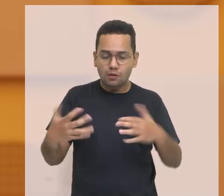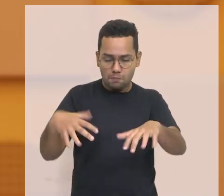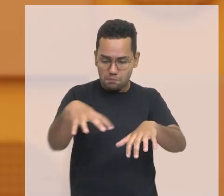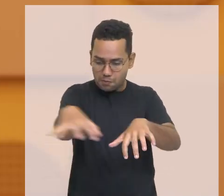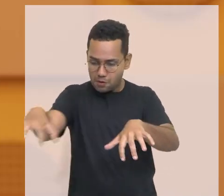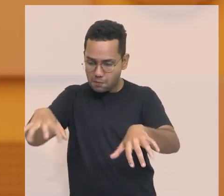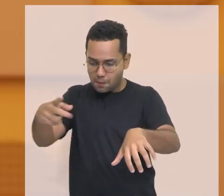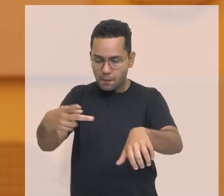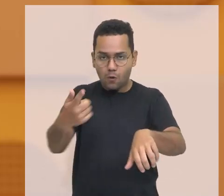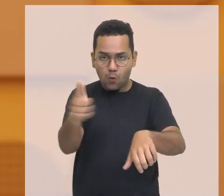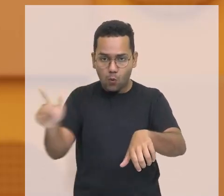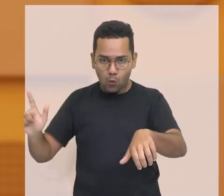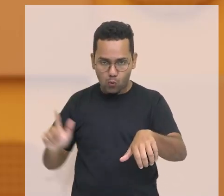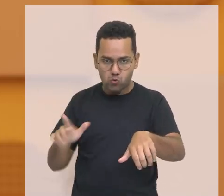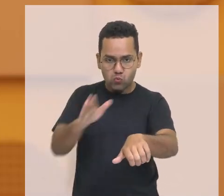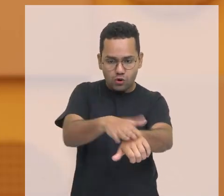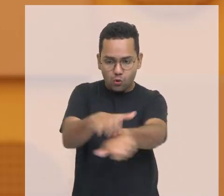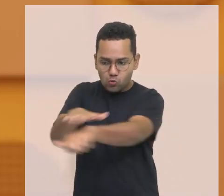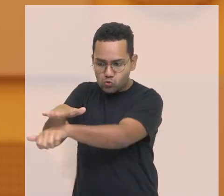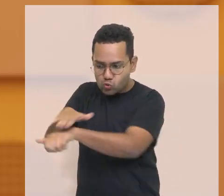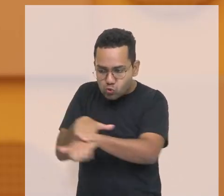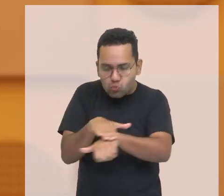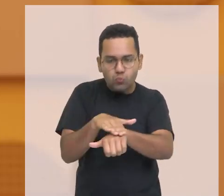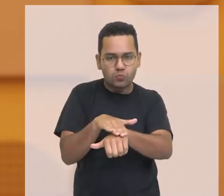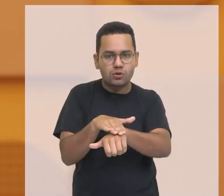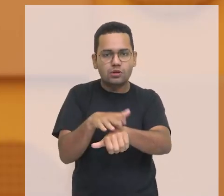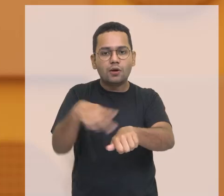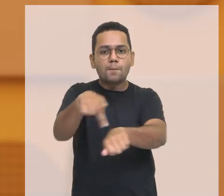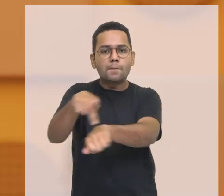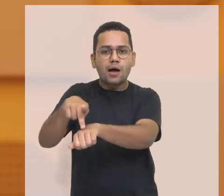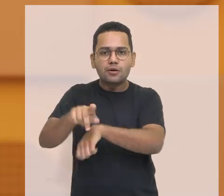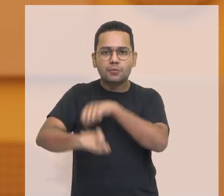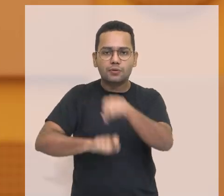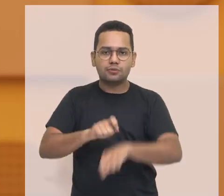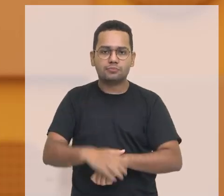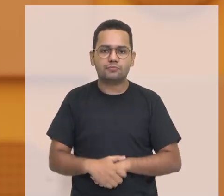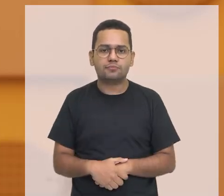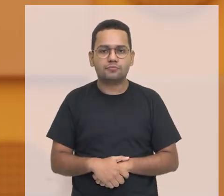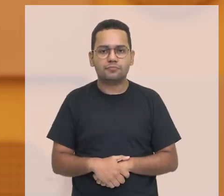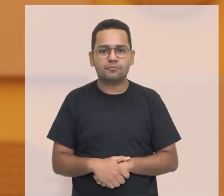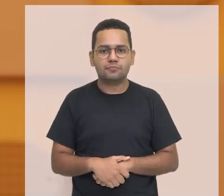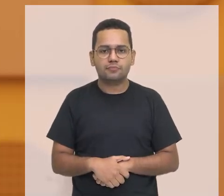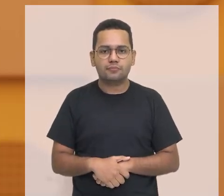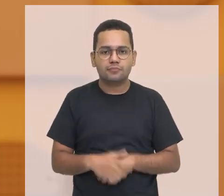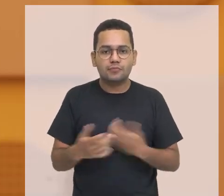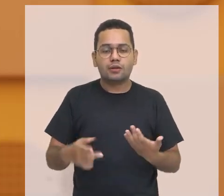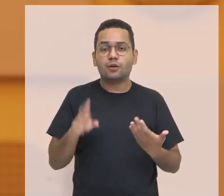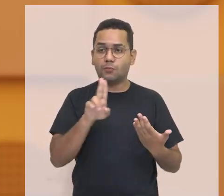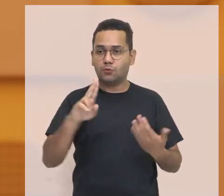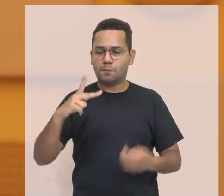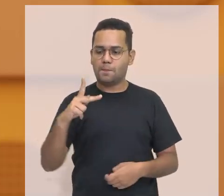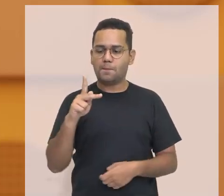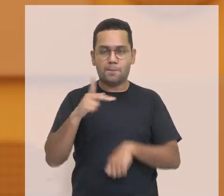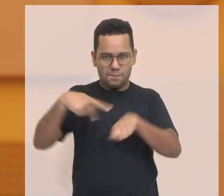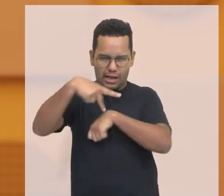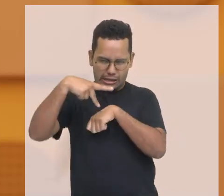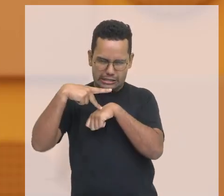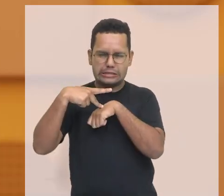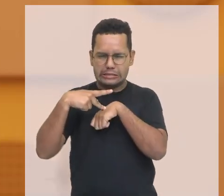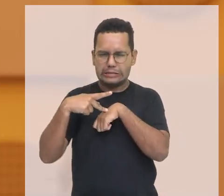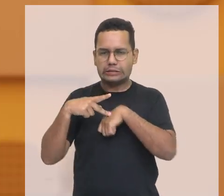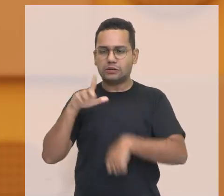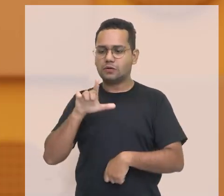à União Soviética, passando aos países que compõem hoje os chamados países do leste